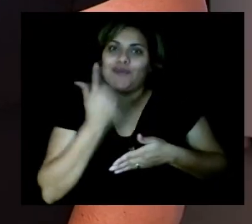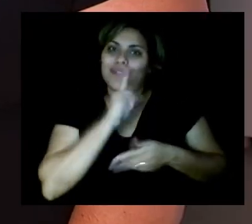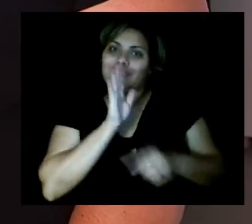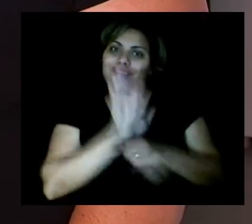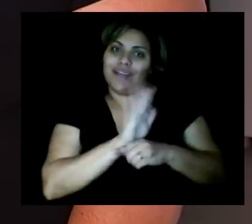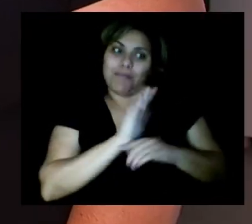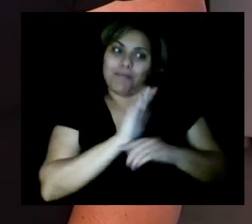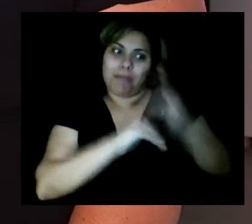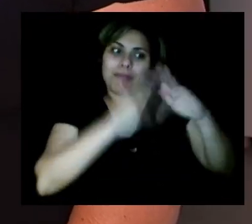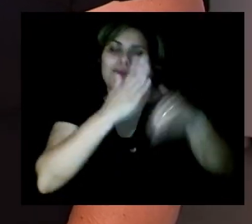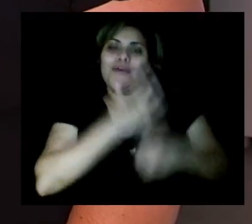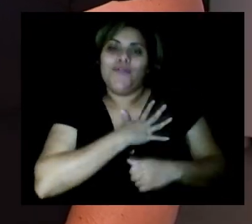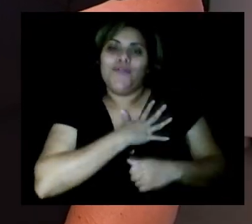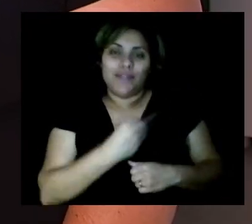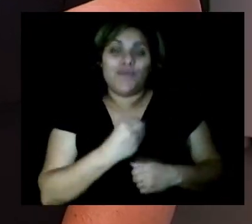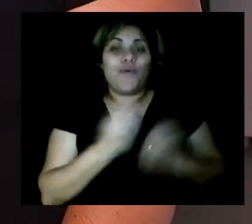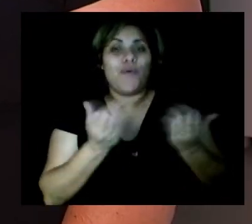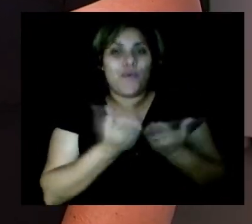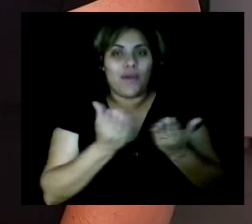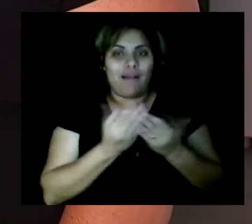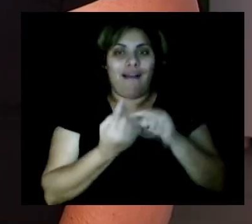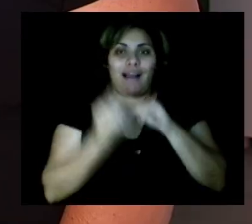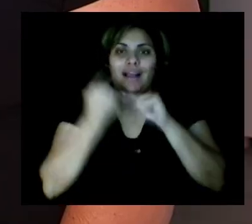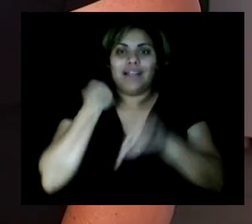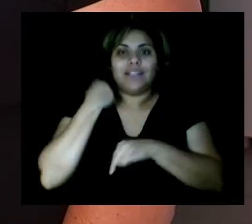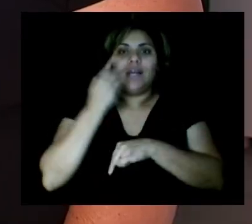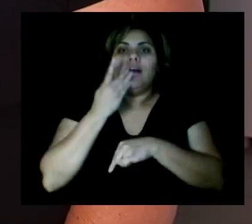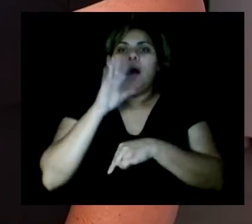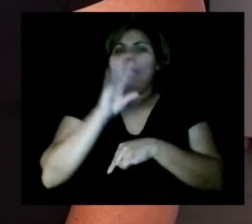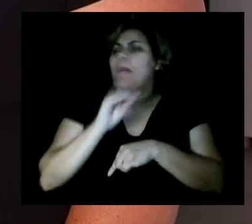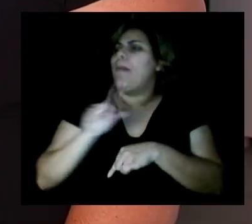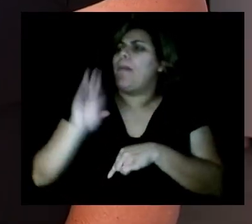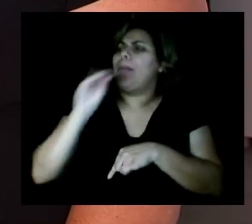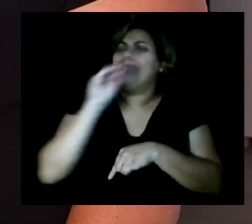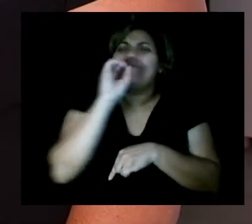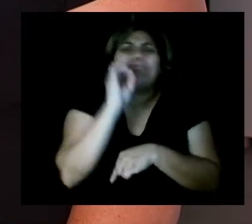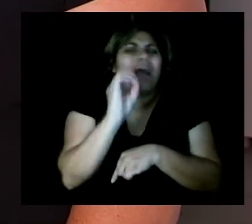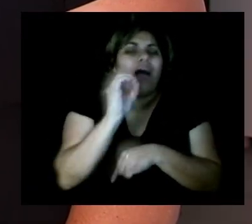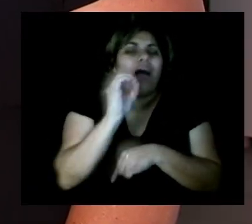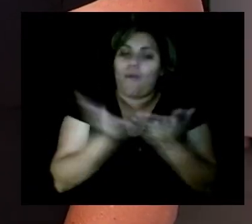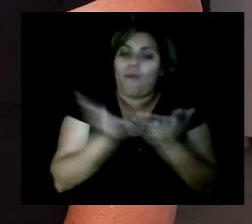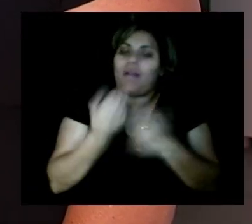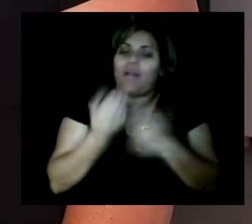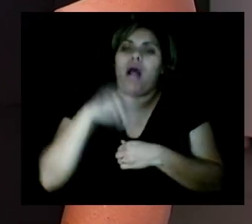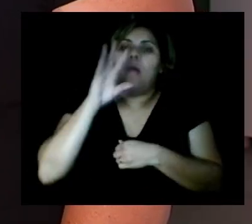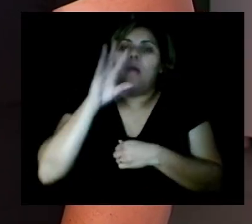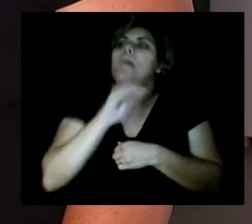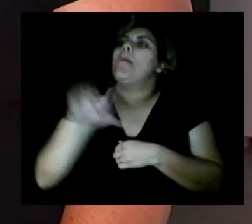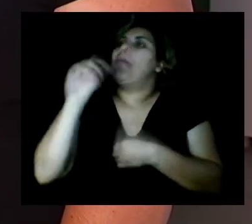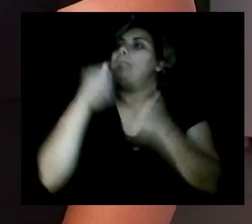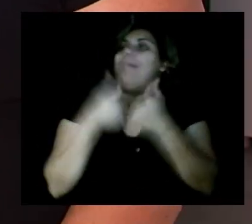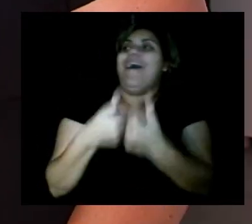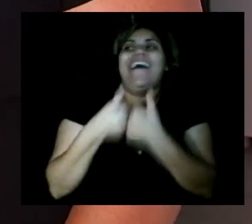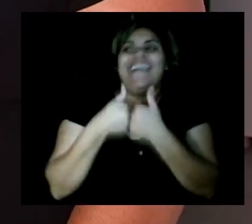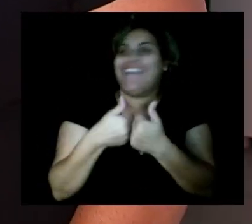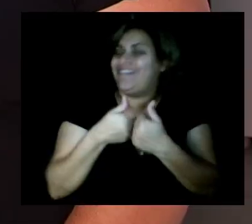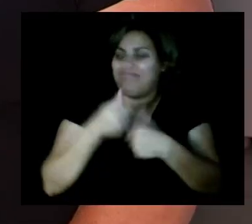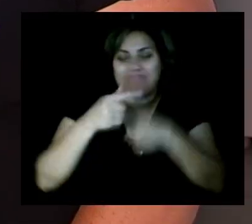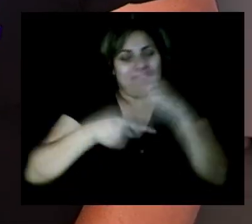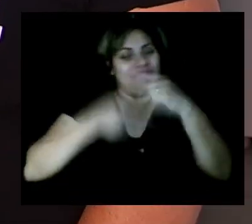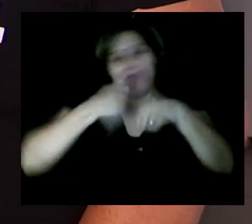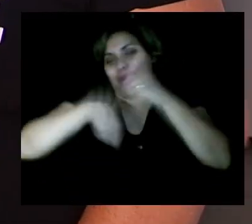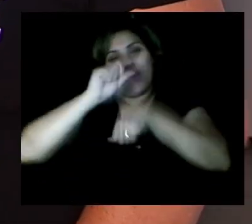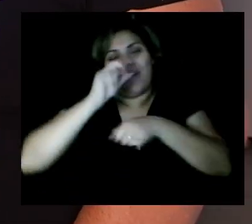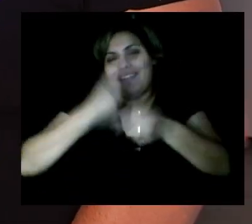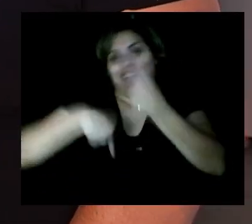filho, que ele era pouco verbal, agora ele fala de tudo. E, então, graças a Deus, está aqui. Ele era do